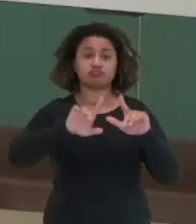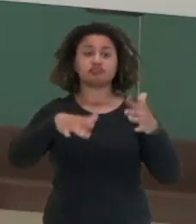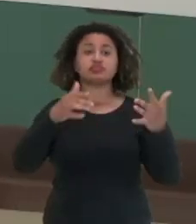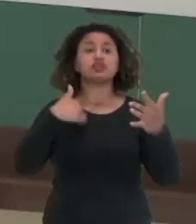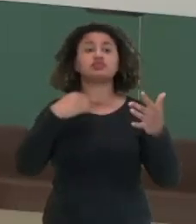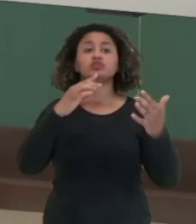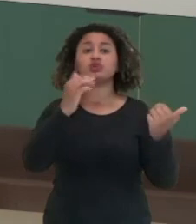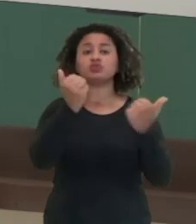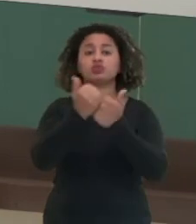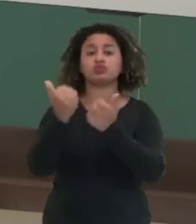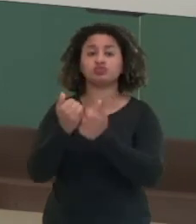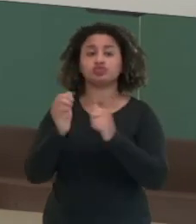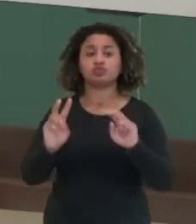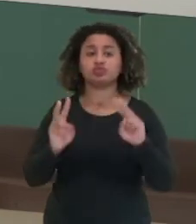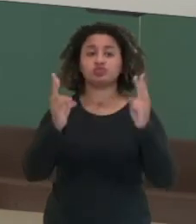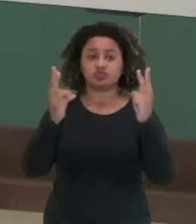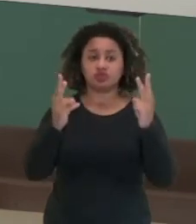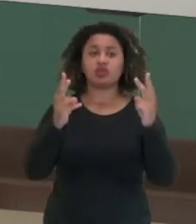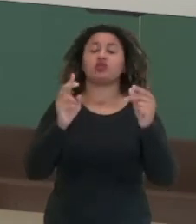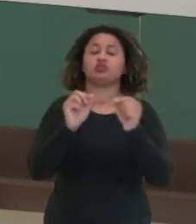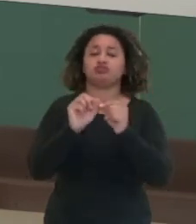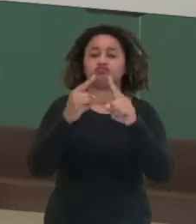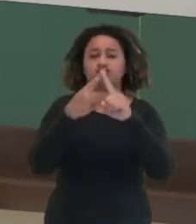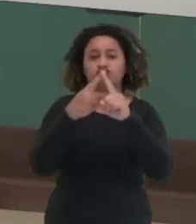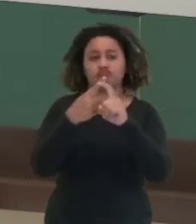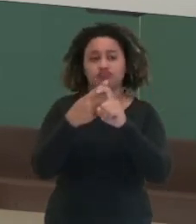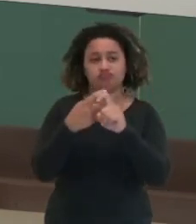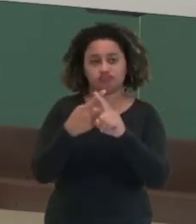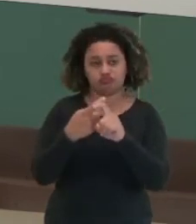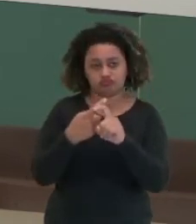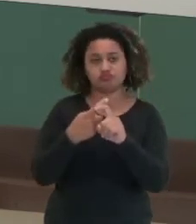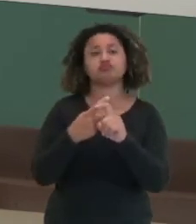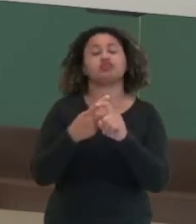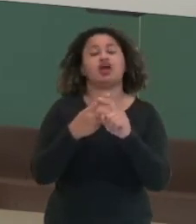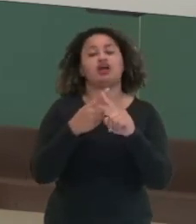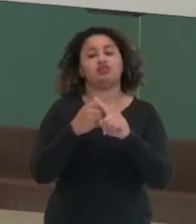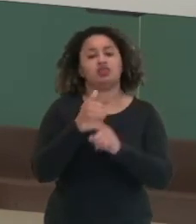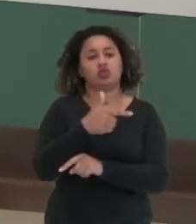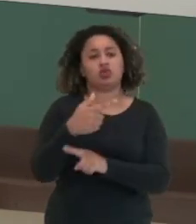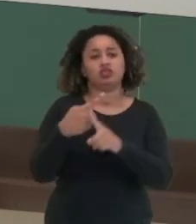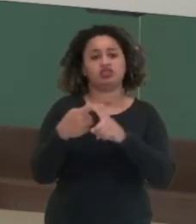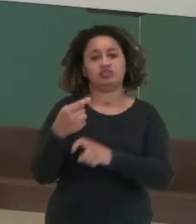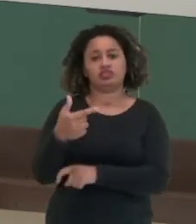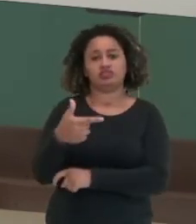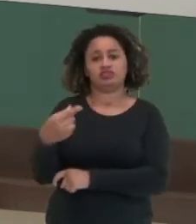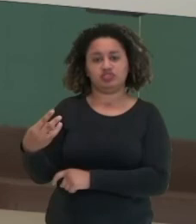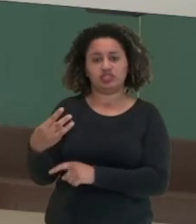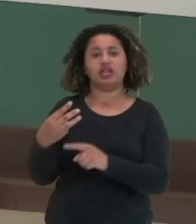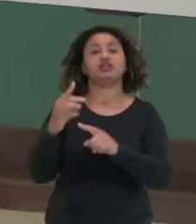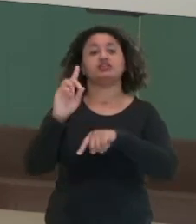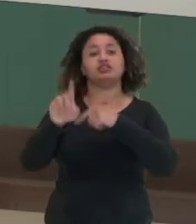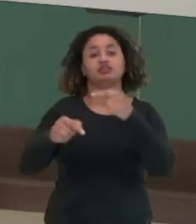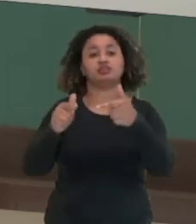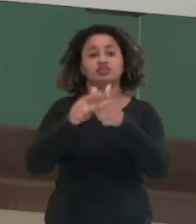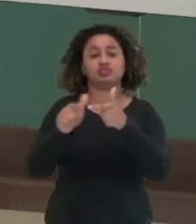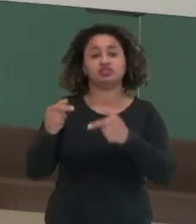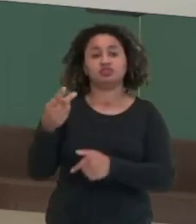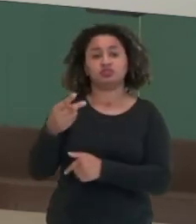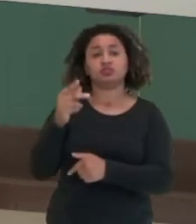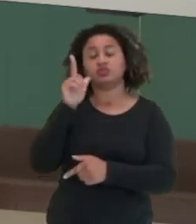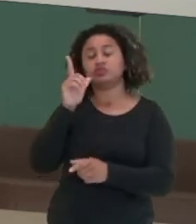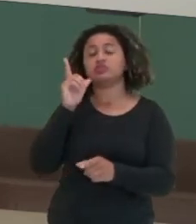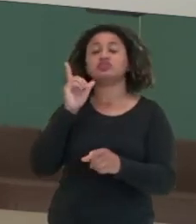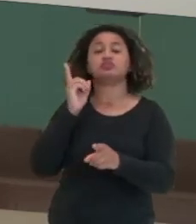basta substituirmos a base por 12, né? E a altura por 23. E depois dividir